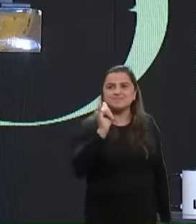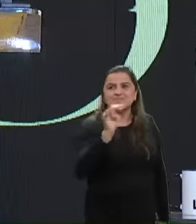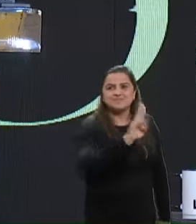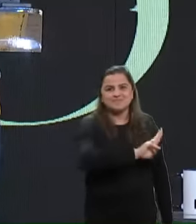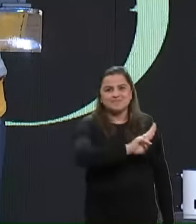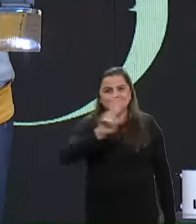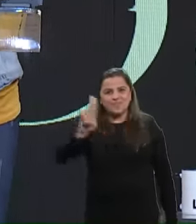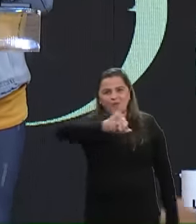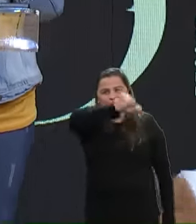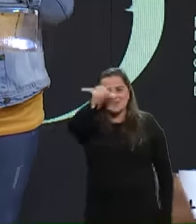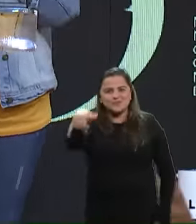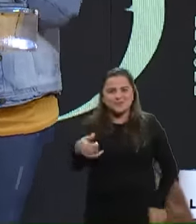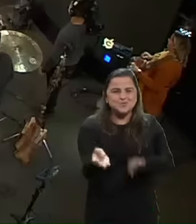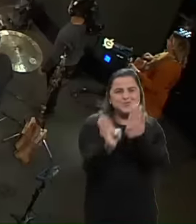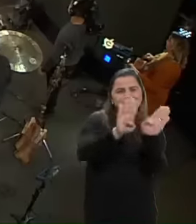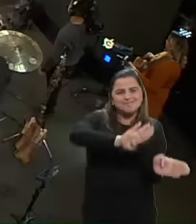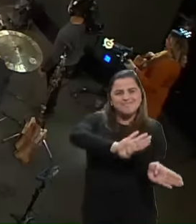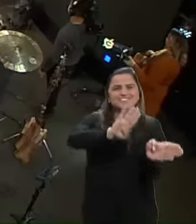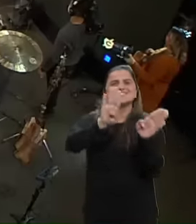chamado João Batista,